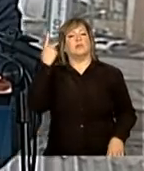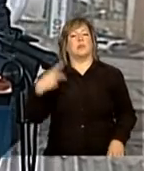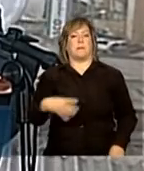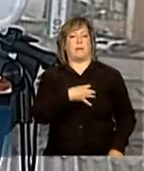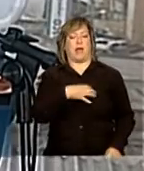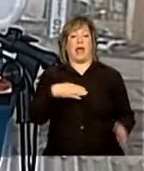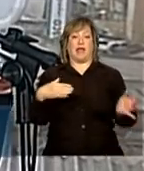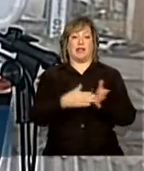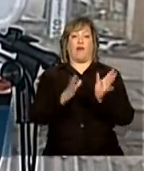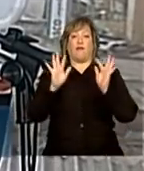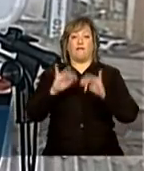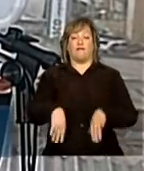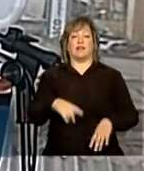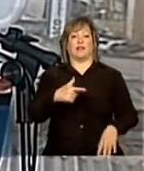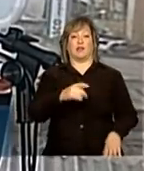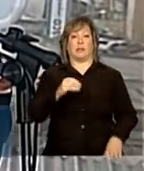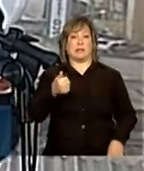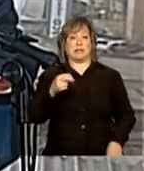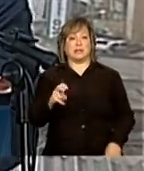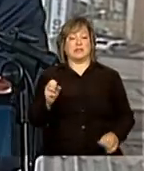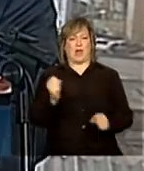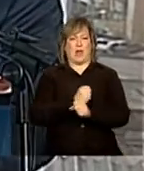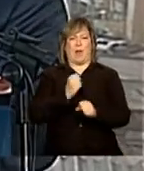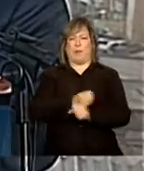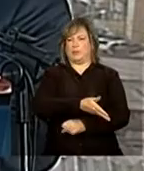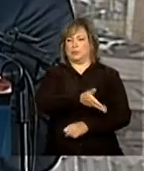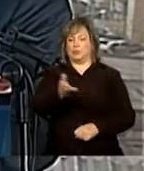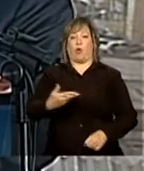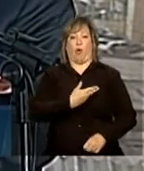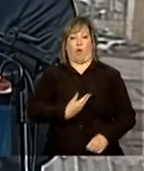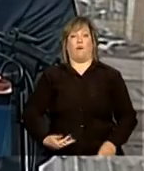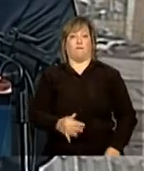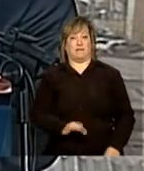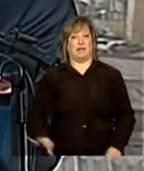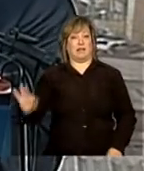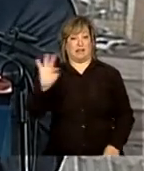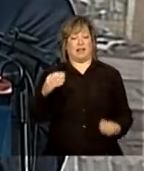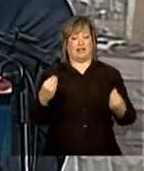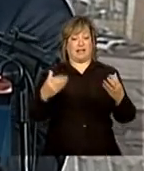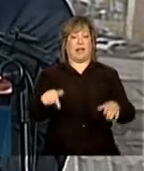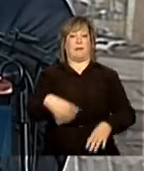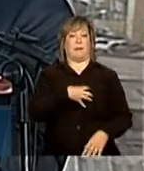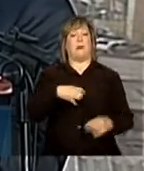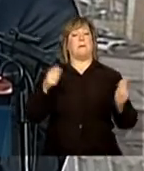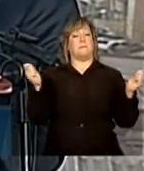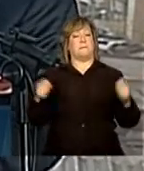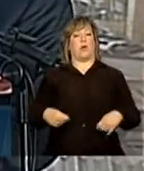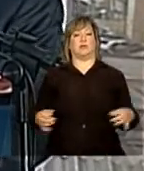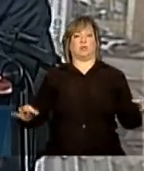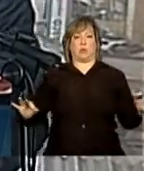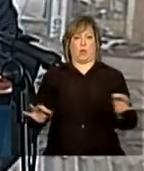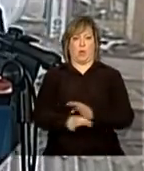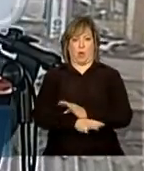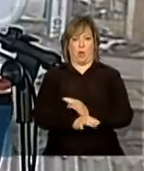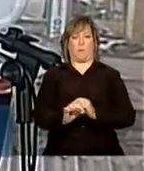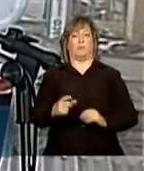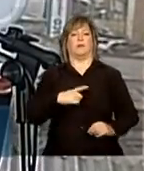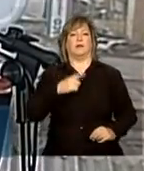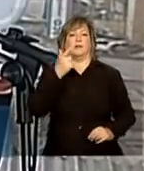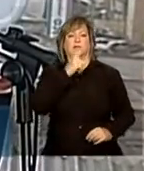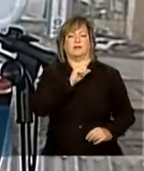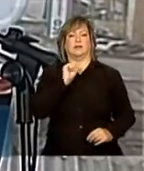de 2015 essa grande obra estruturante que o governo federal está dando à Bahia possa estar